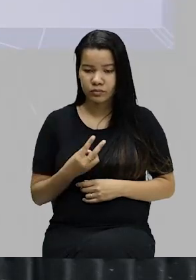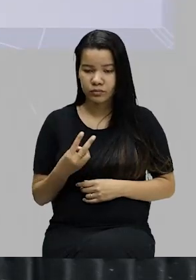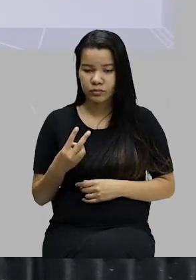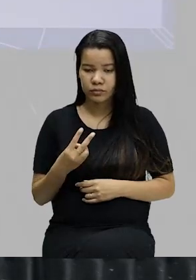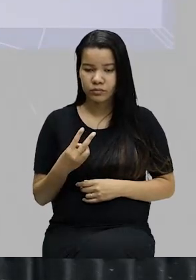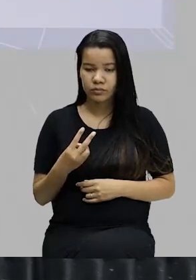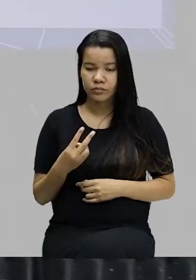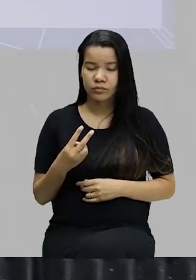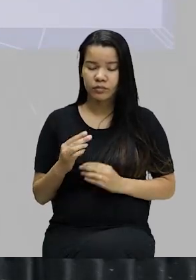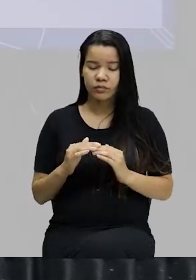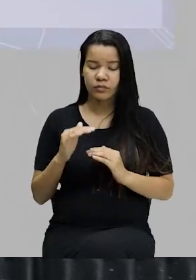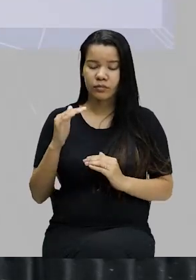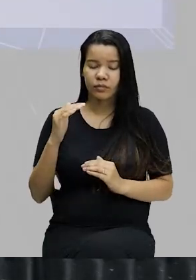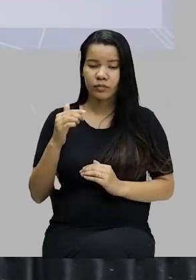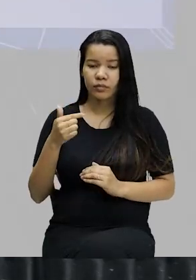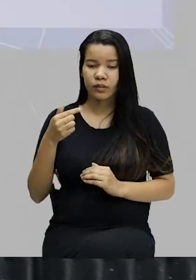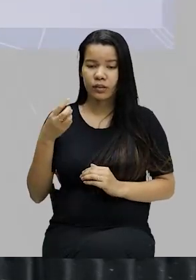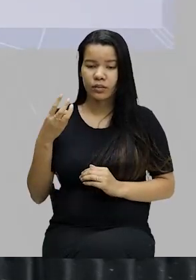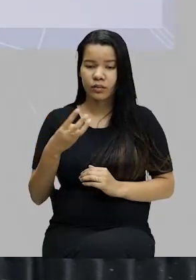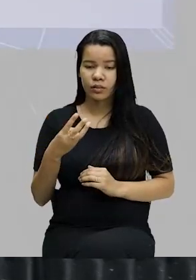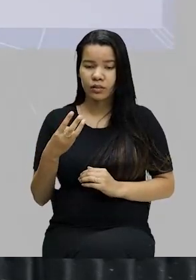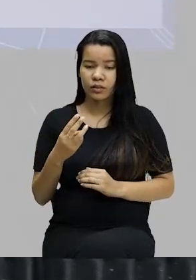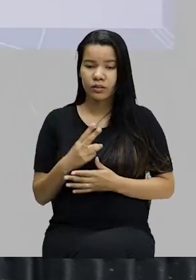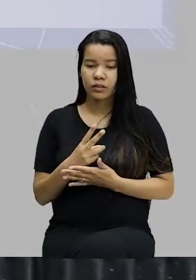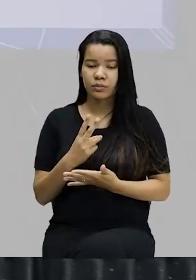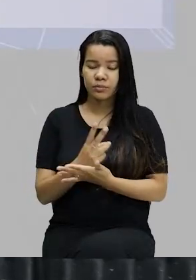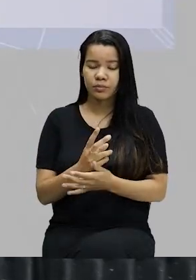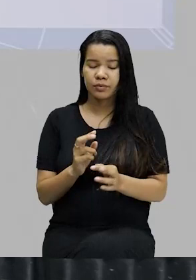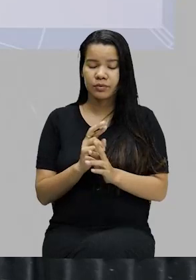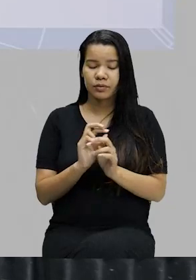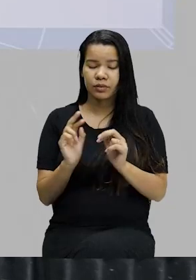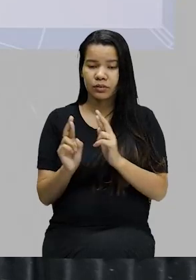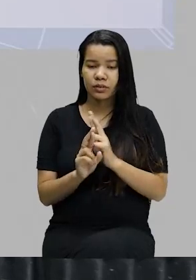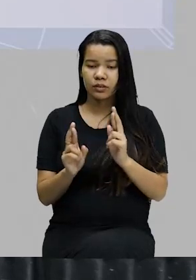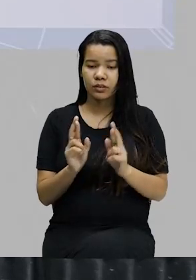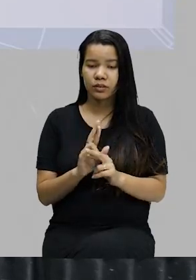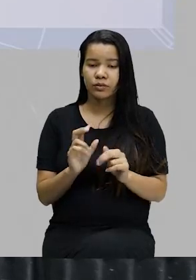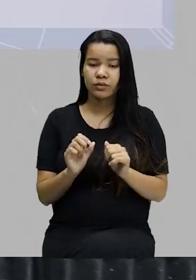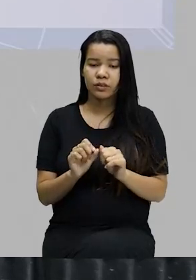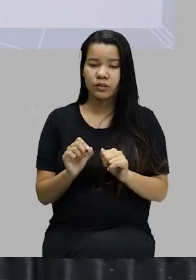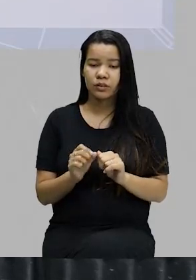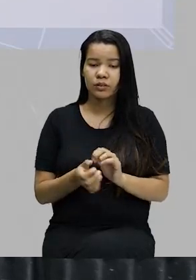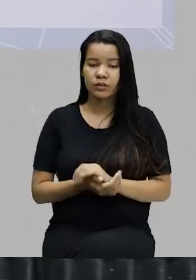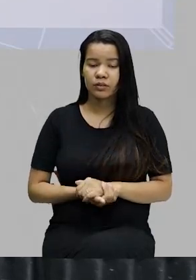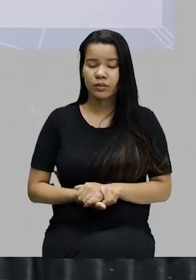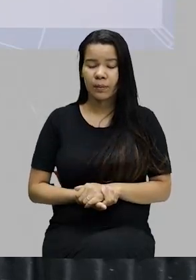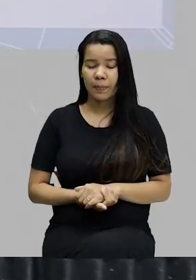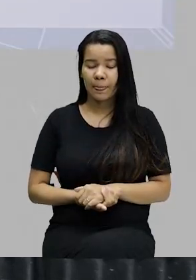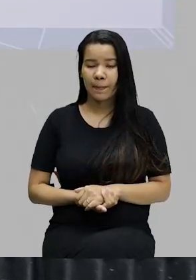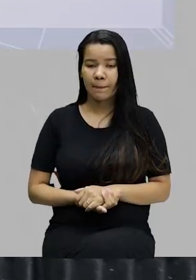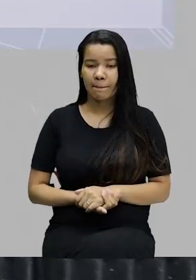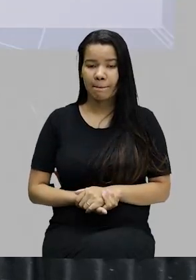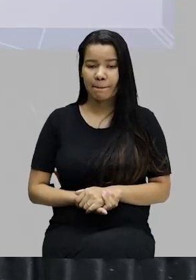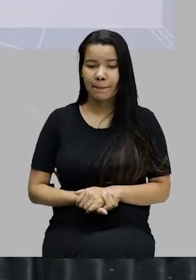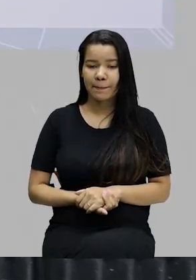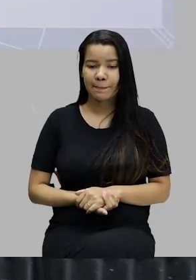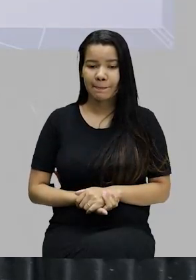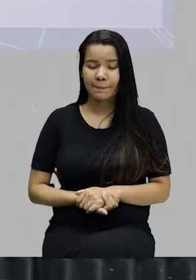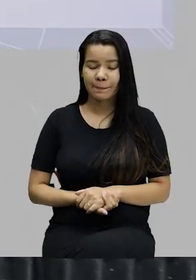23. Vamos sempre estar fazendo essa correlação. Urânio. Urânio tem massa